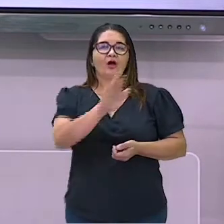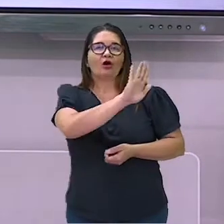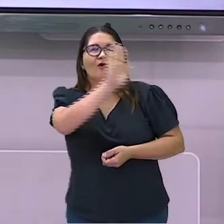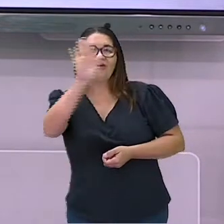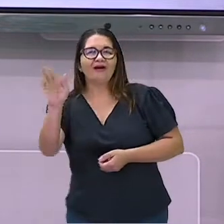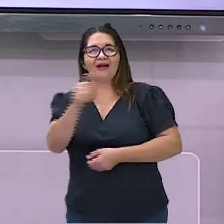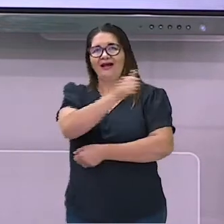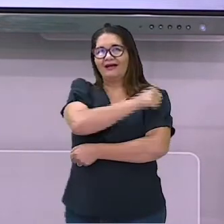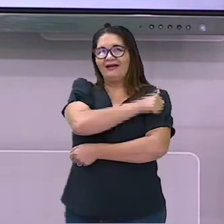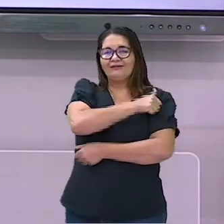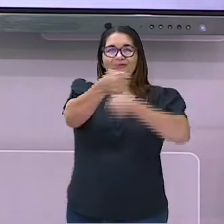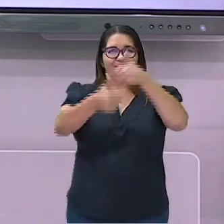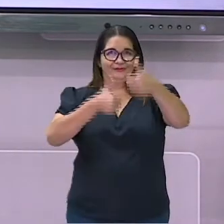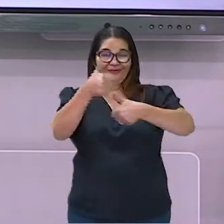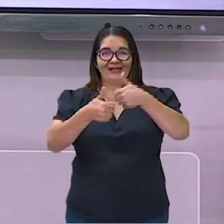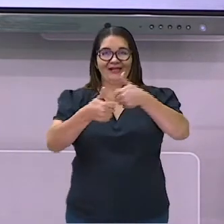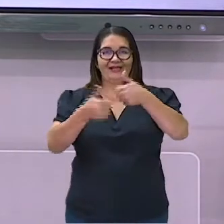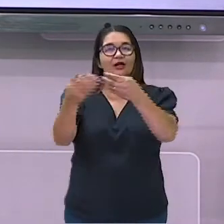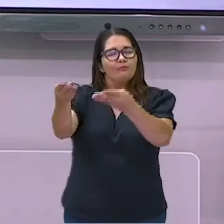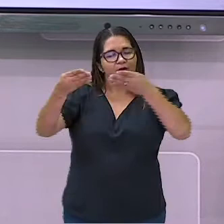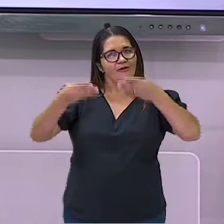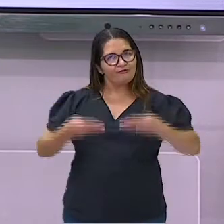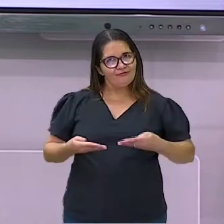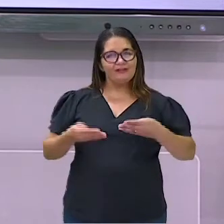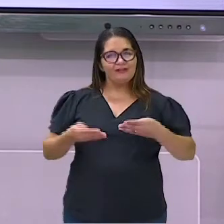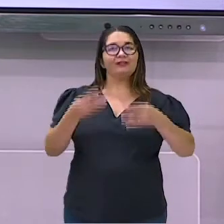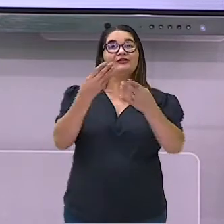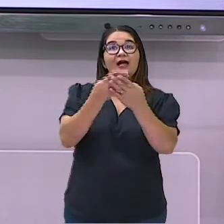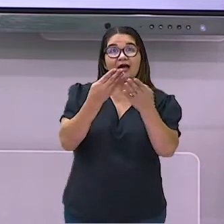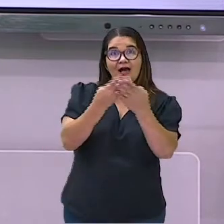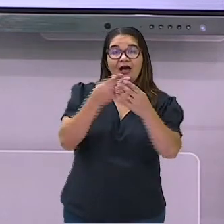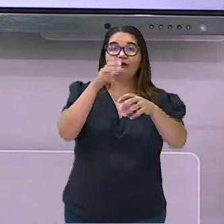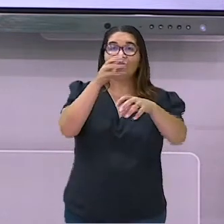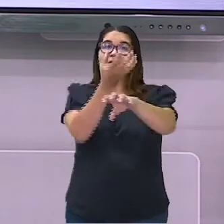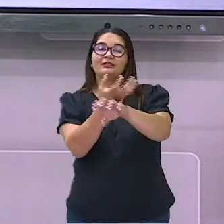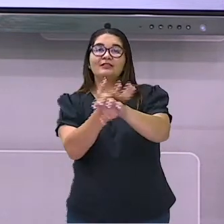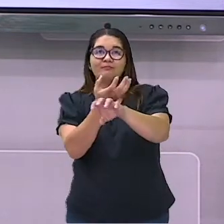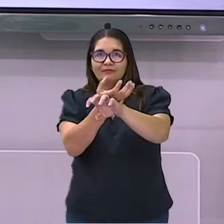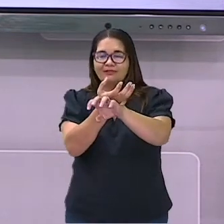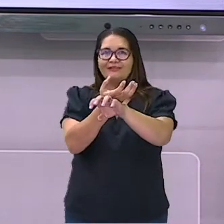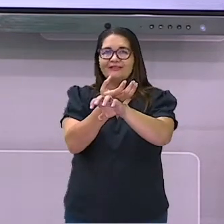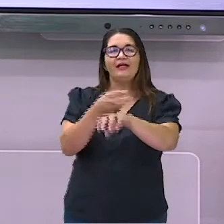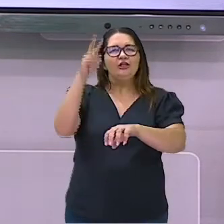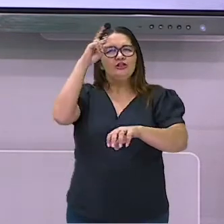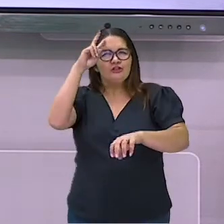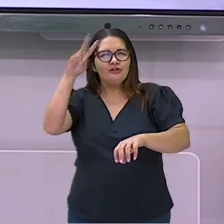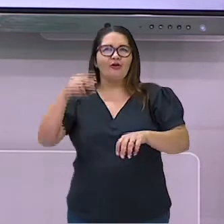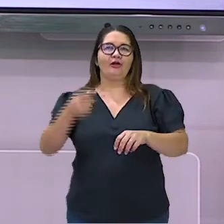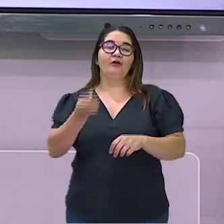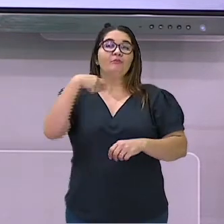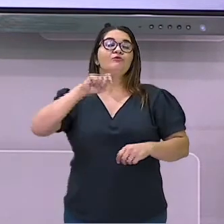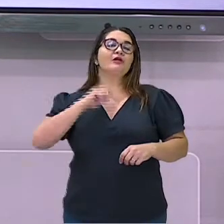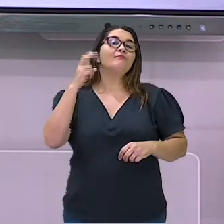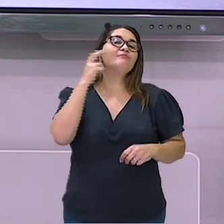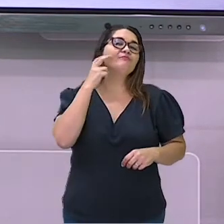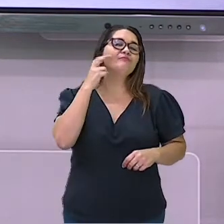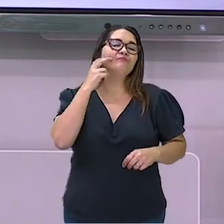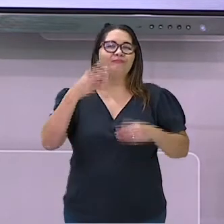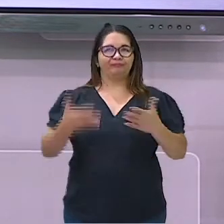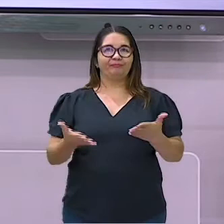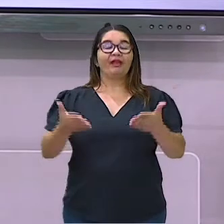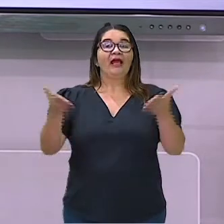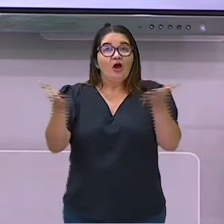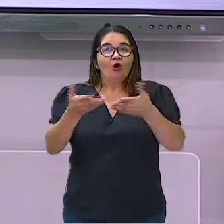Olá, estudantes! Bem-vindos a mais uma aula de História. Sou Jorge de Wellington, seu professor. Hoje nós vamos falar